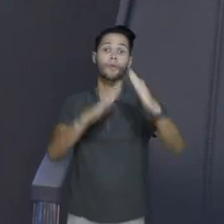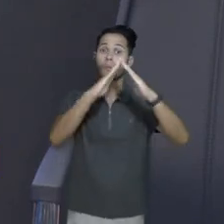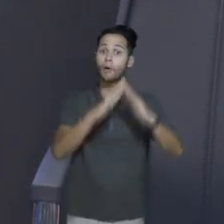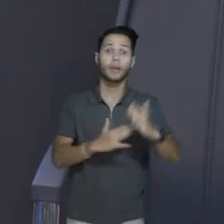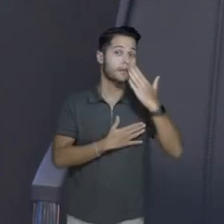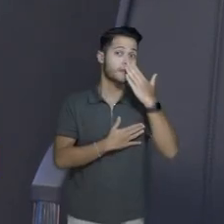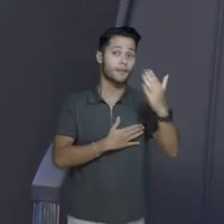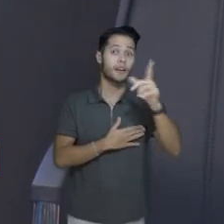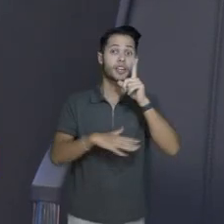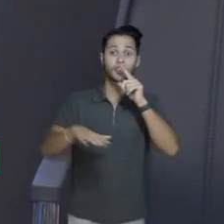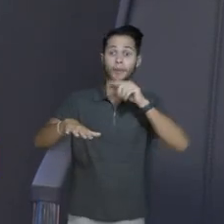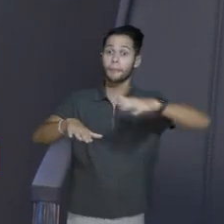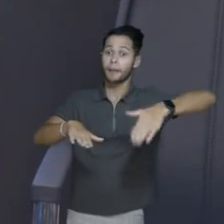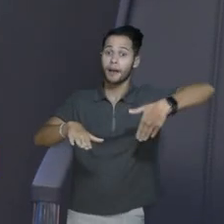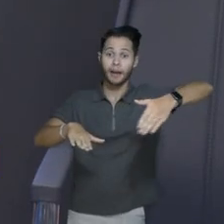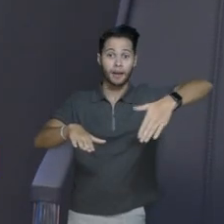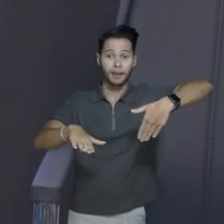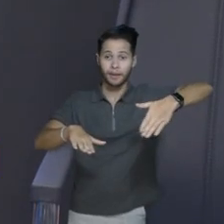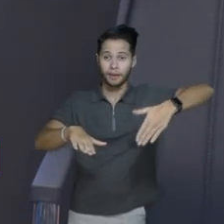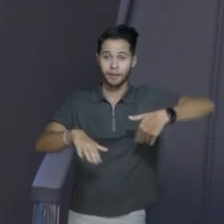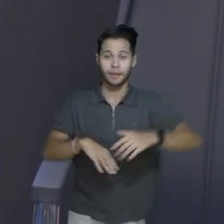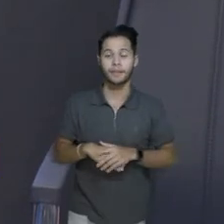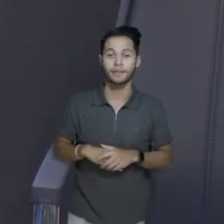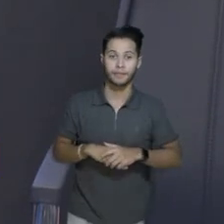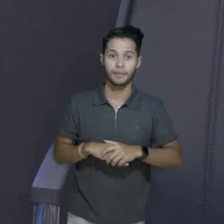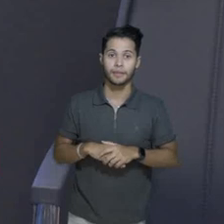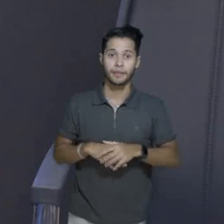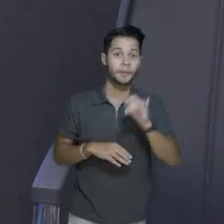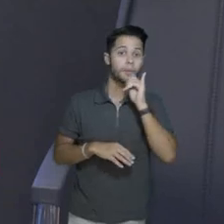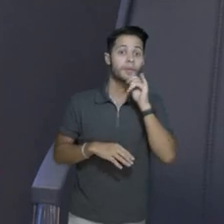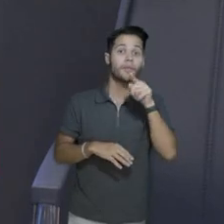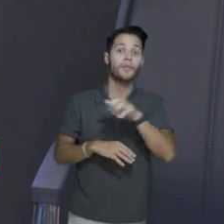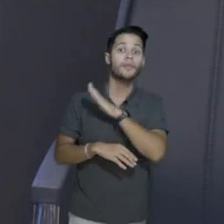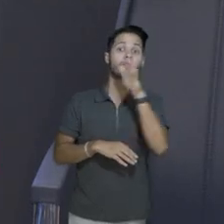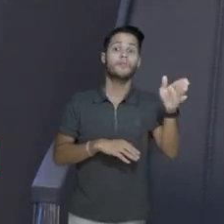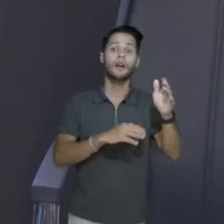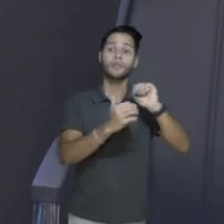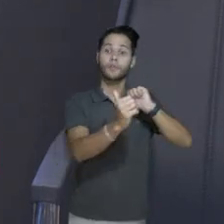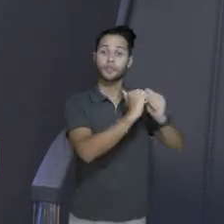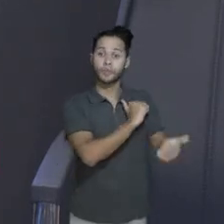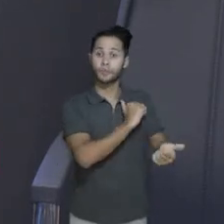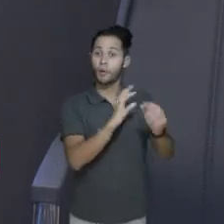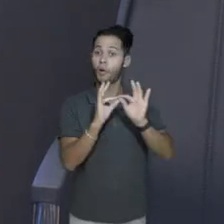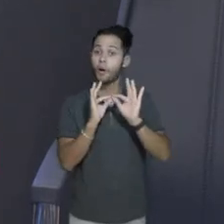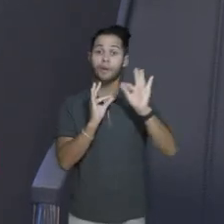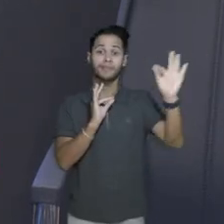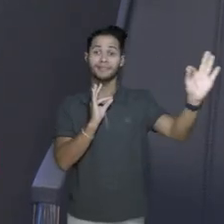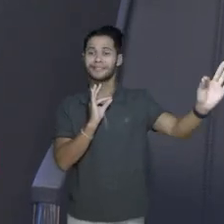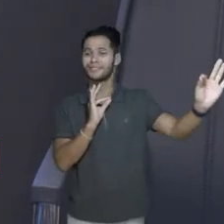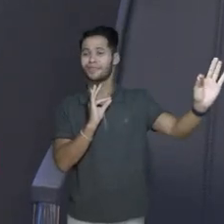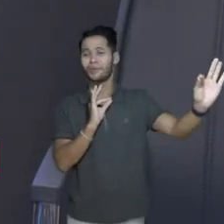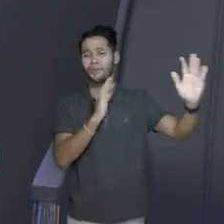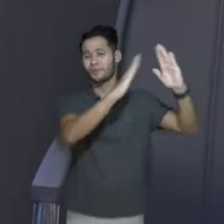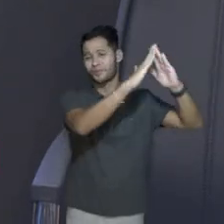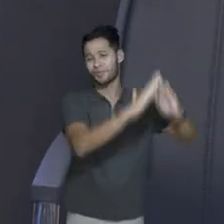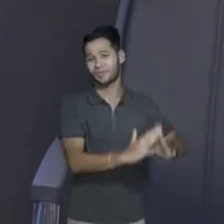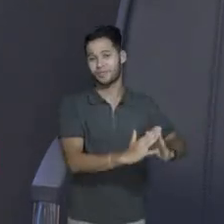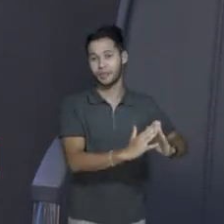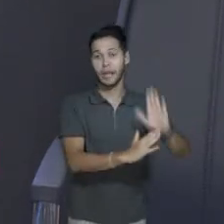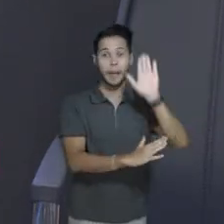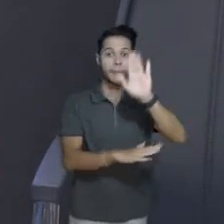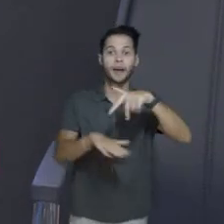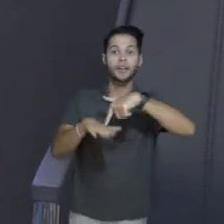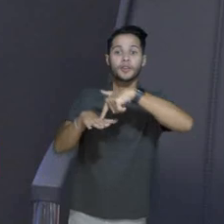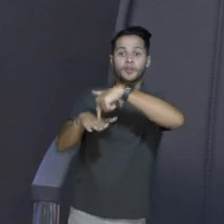praia né Olha só você para jogar futebol você vai ter que morar longe antes mesmo de virar alguém e como suf